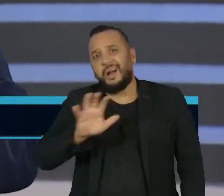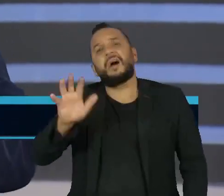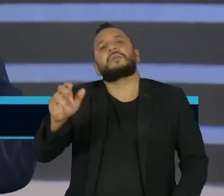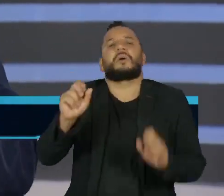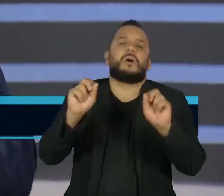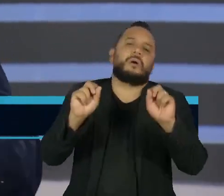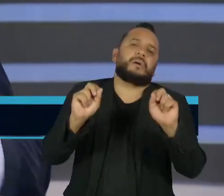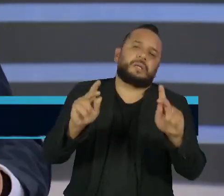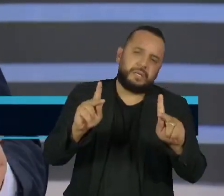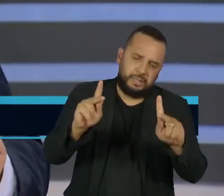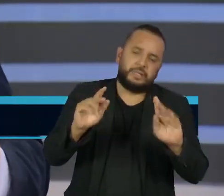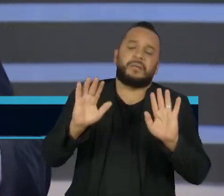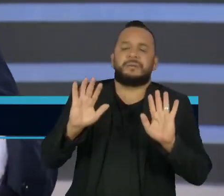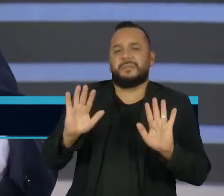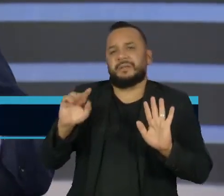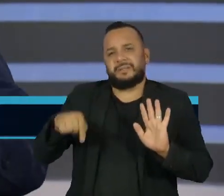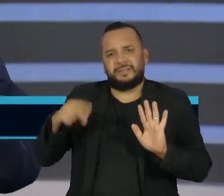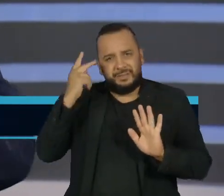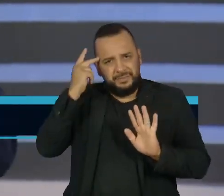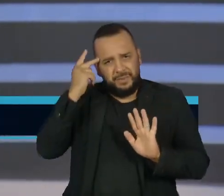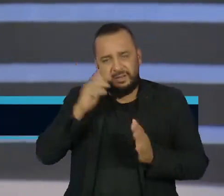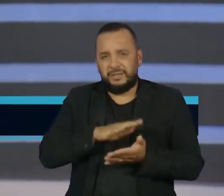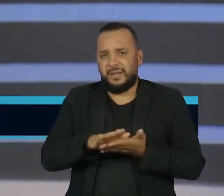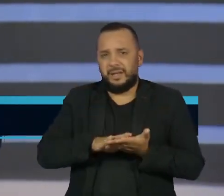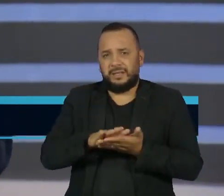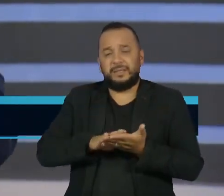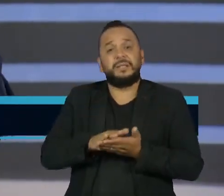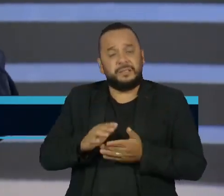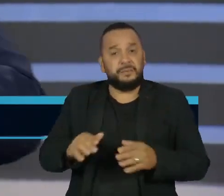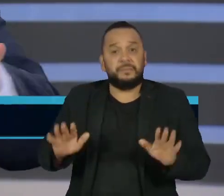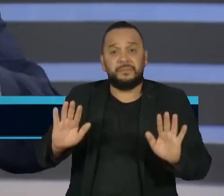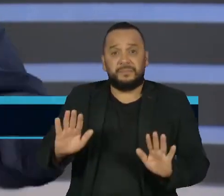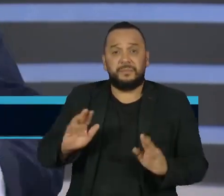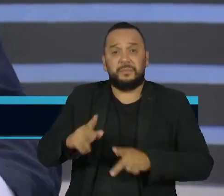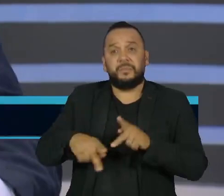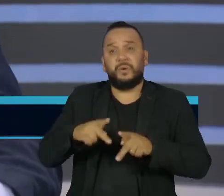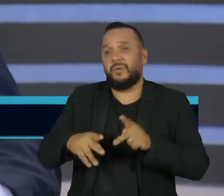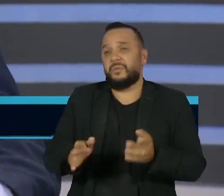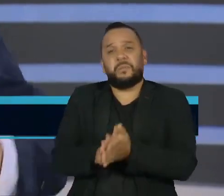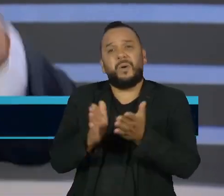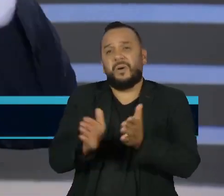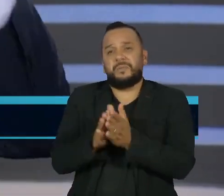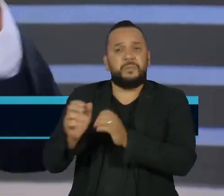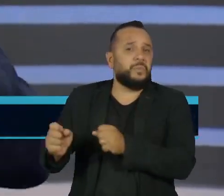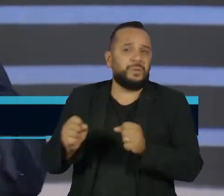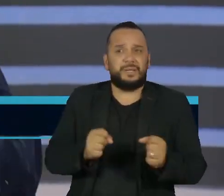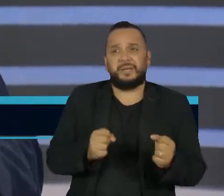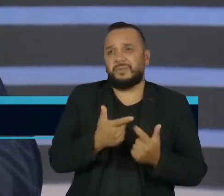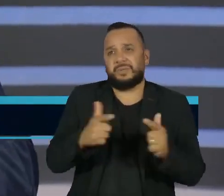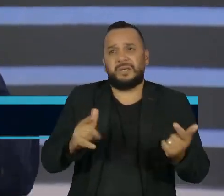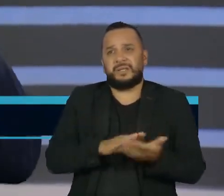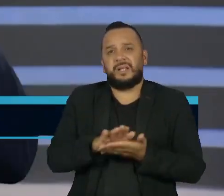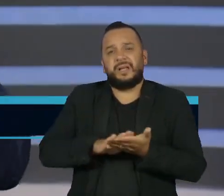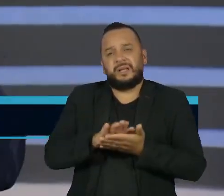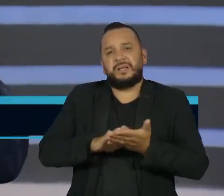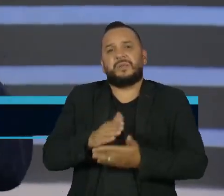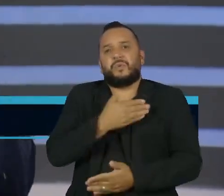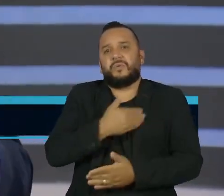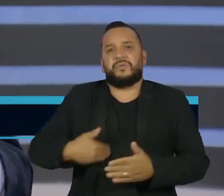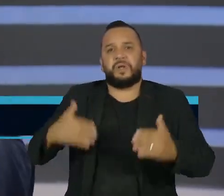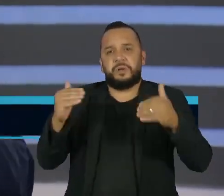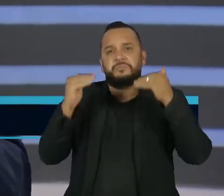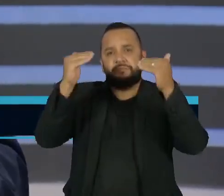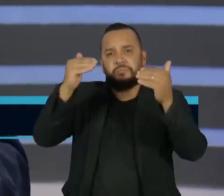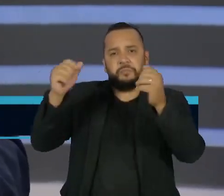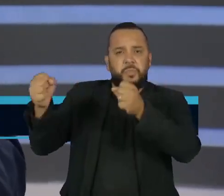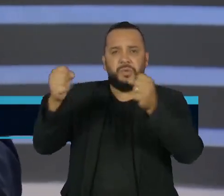poder de negociação. O andar de baixo, los de abaixo, como diria lá no México, esses não têm poder nenhum. O andar de cima tem. Espero que